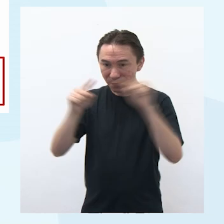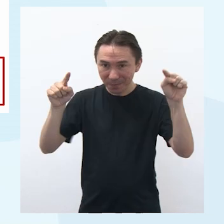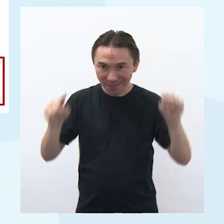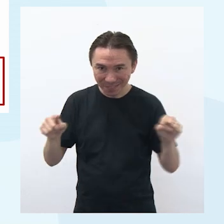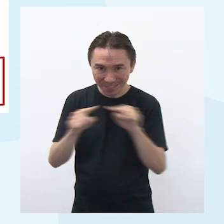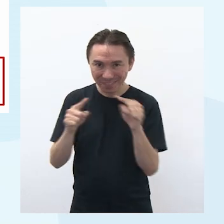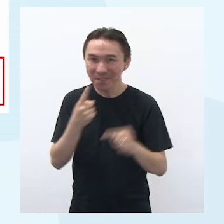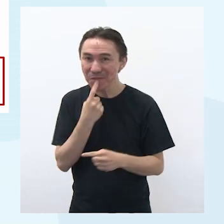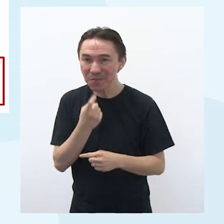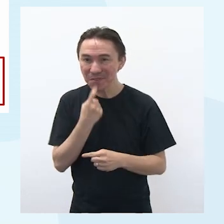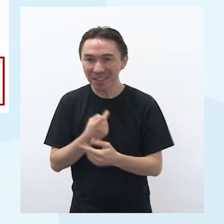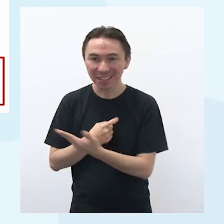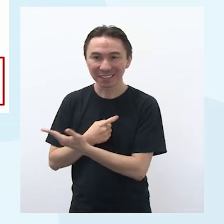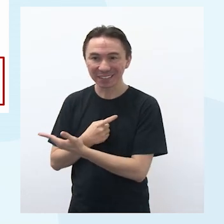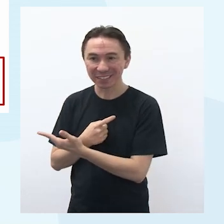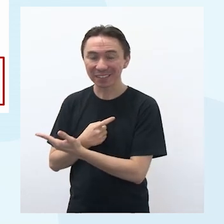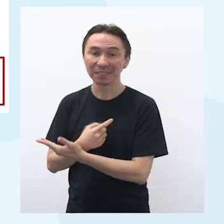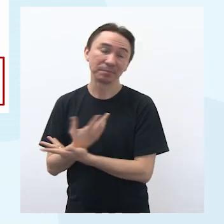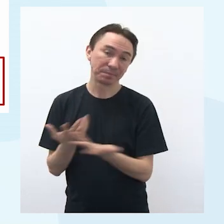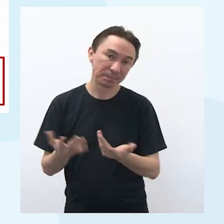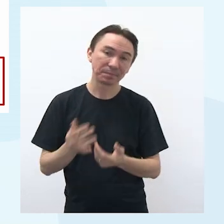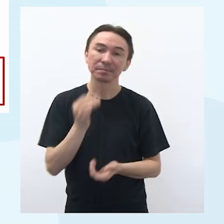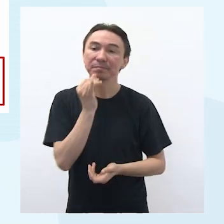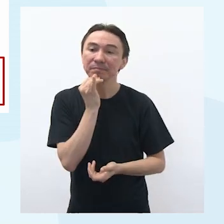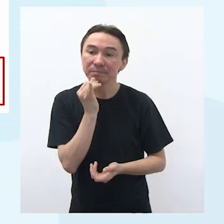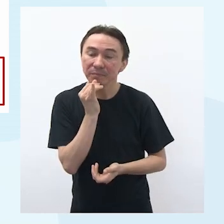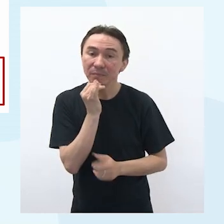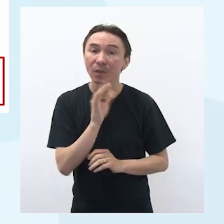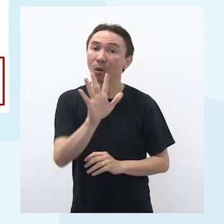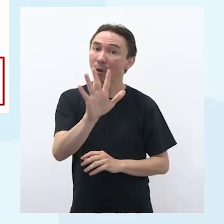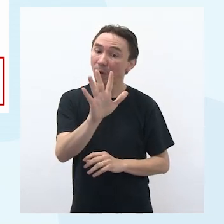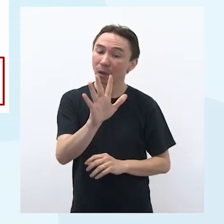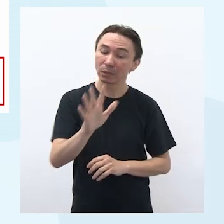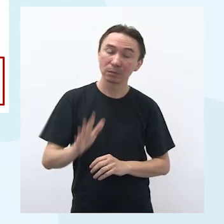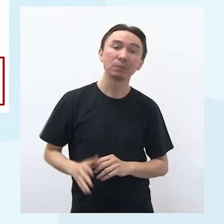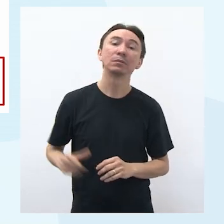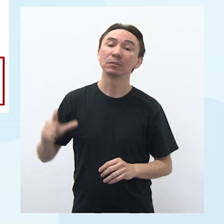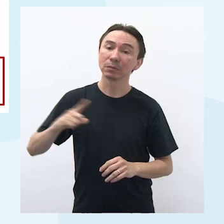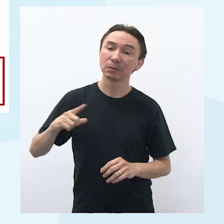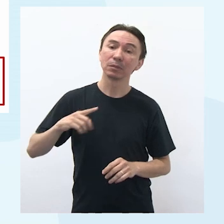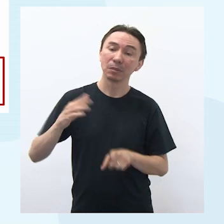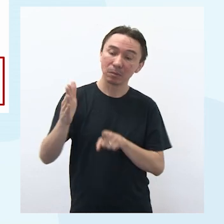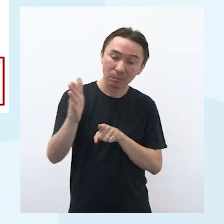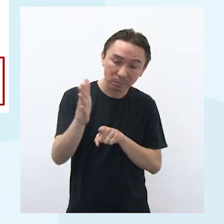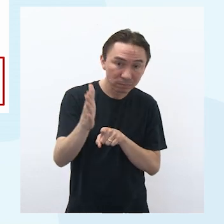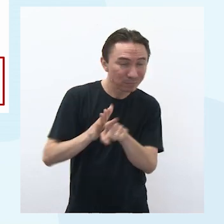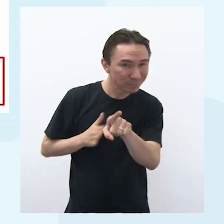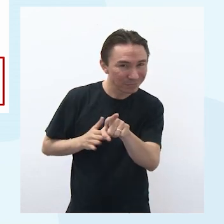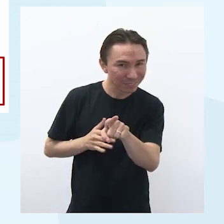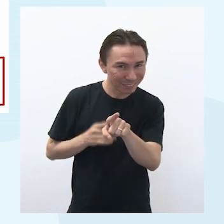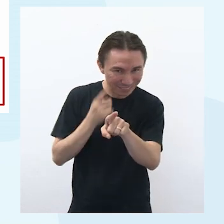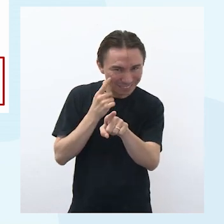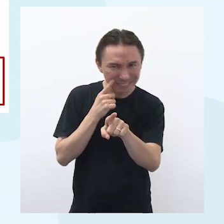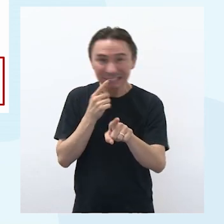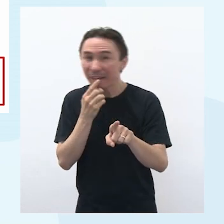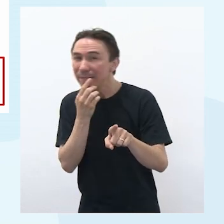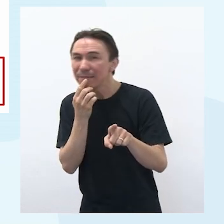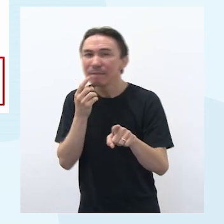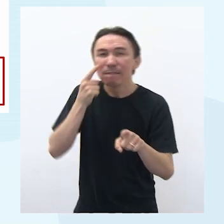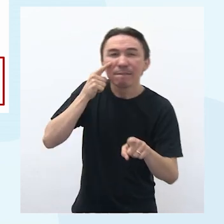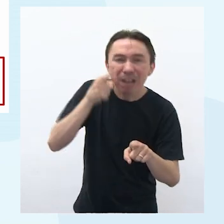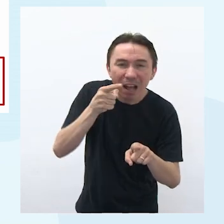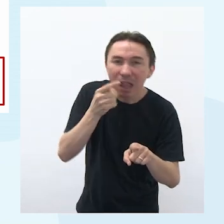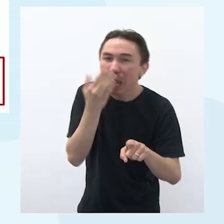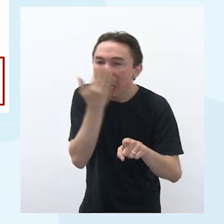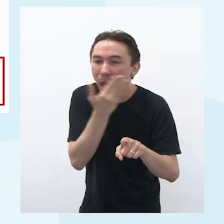seguinte questão, né? Ela vai falar assim, tem uma pergunta aí, eu sei que está difícil de enxergar, porque o que a gente queria trazer para